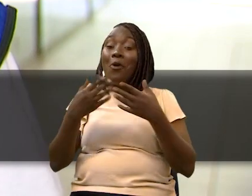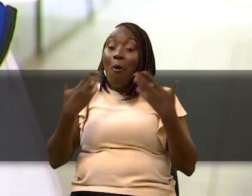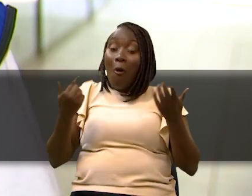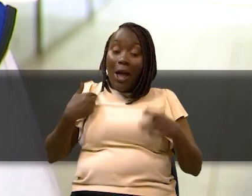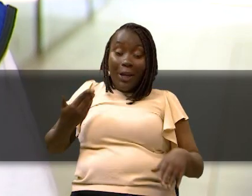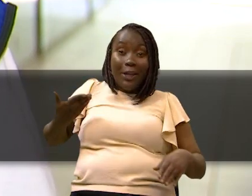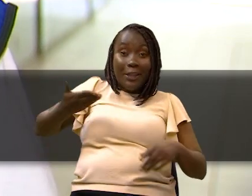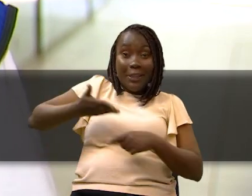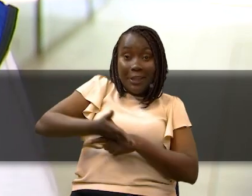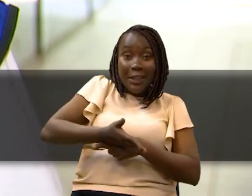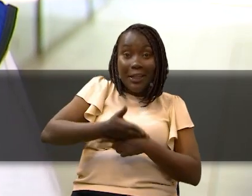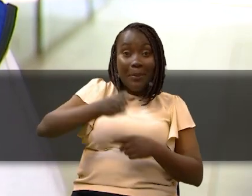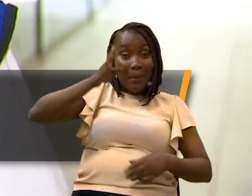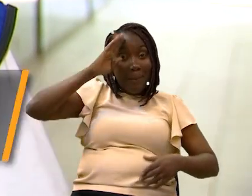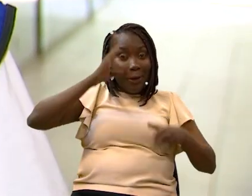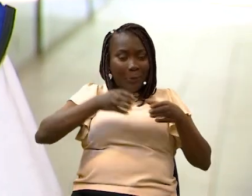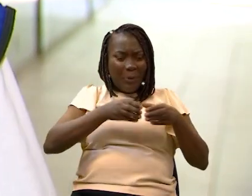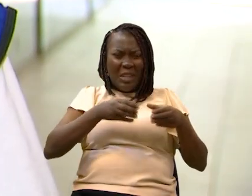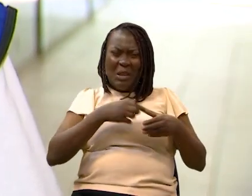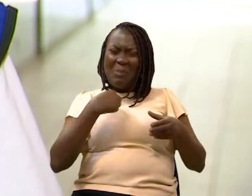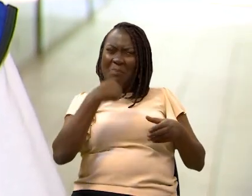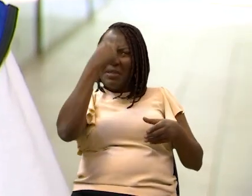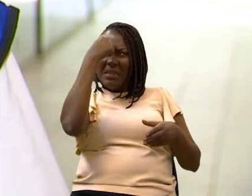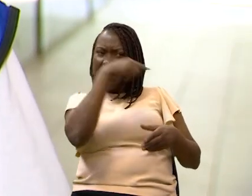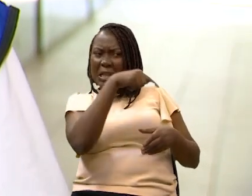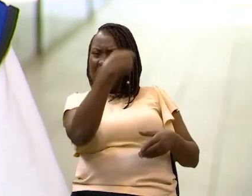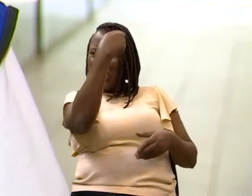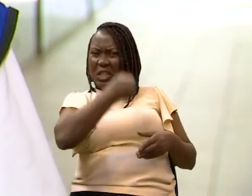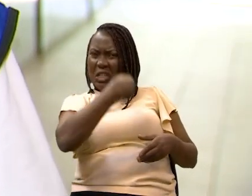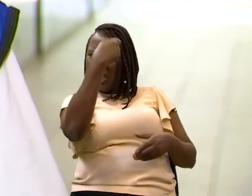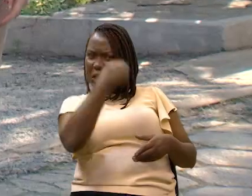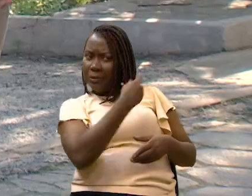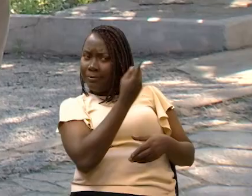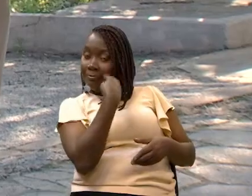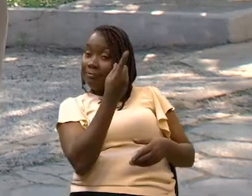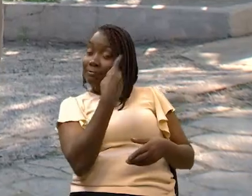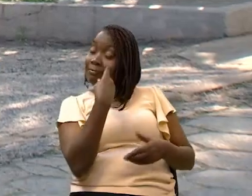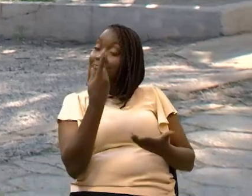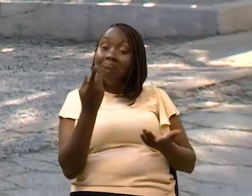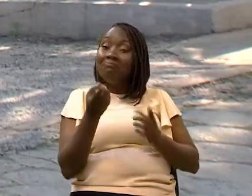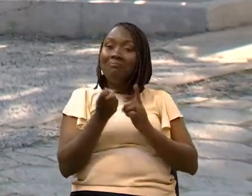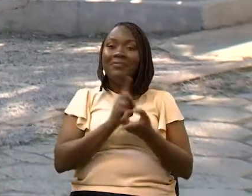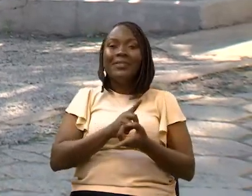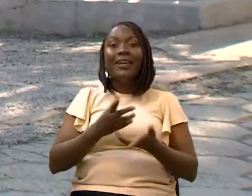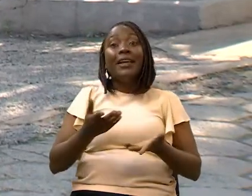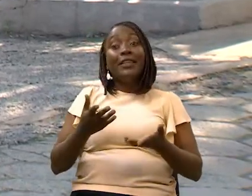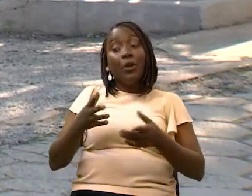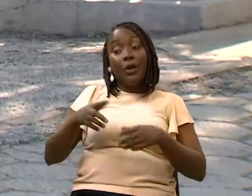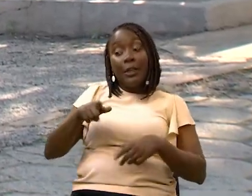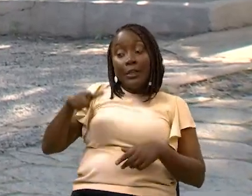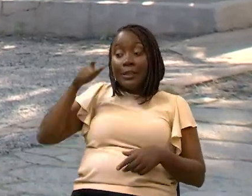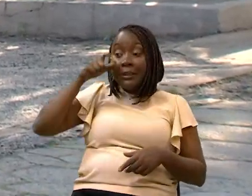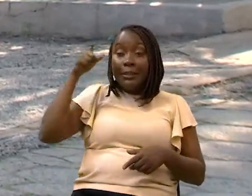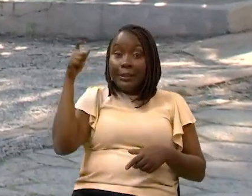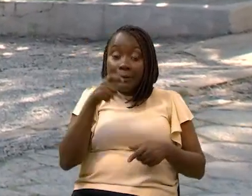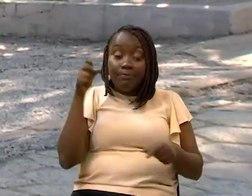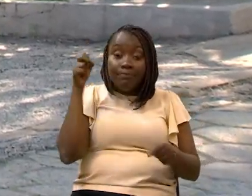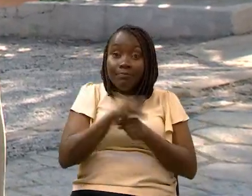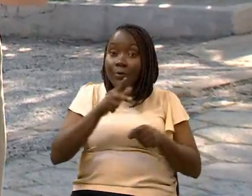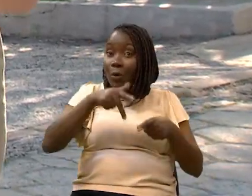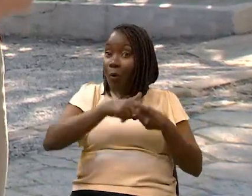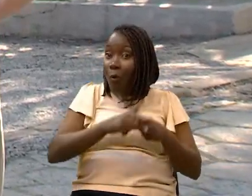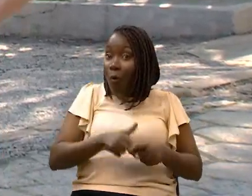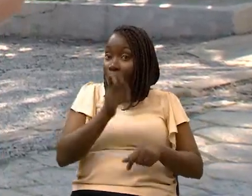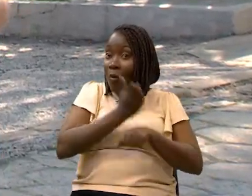aqui no Patrulheiros, eu achei que era uma coisa tipo rígida, uma coisa muito complicada de fazer. Os interessados em participar da Oficina de Formação Geral